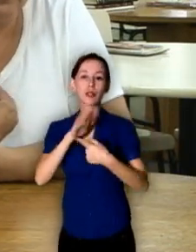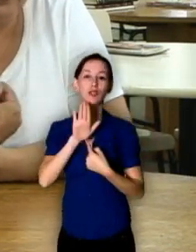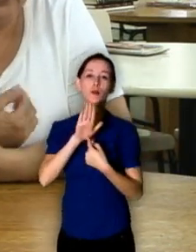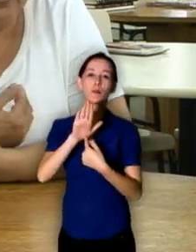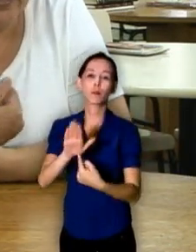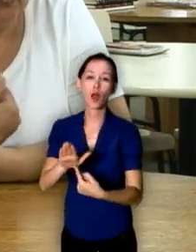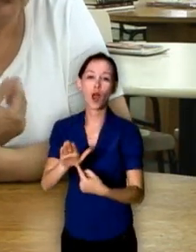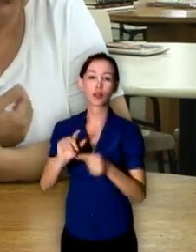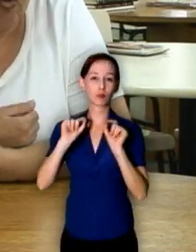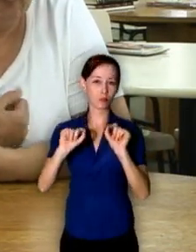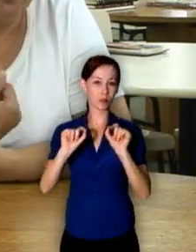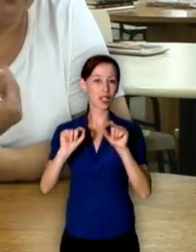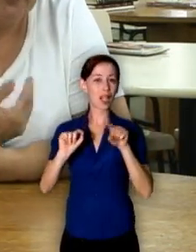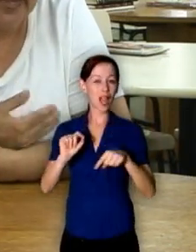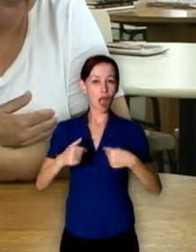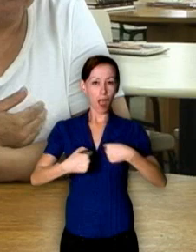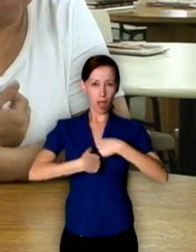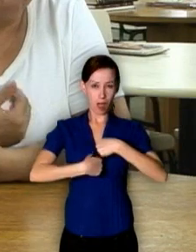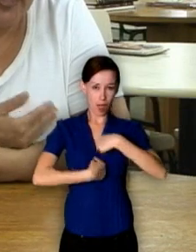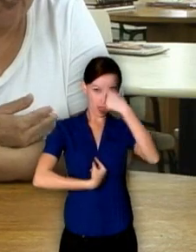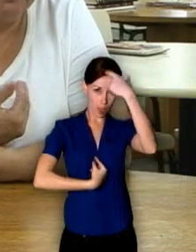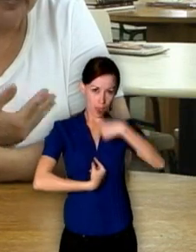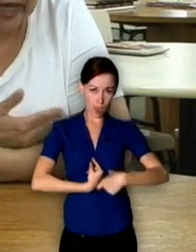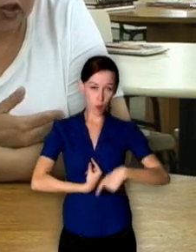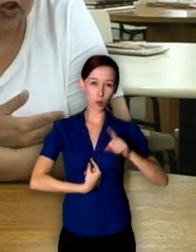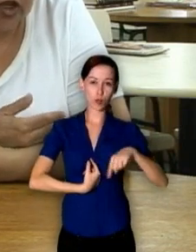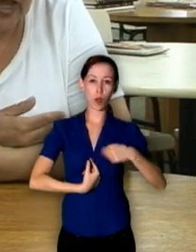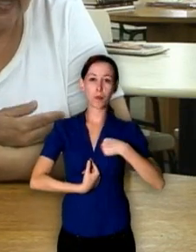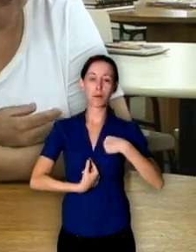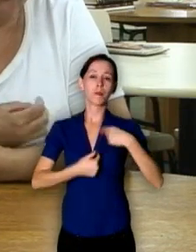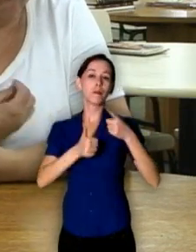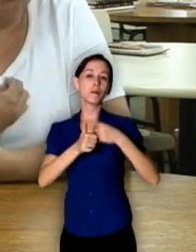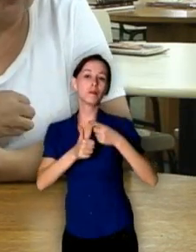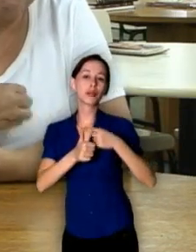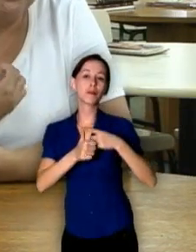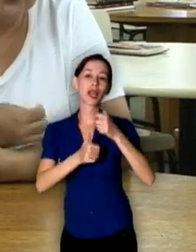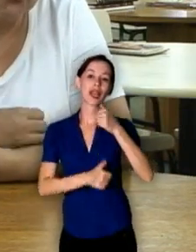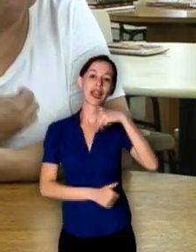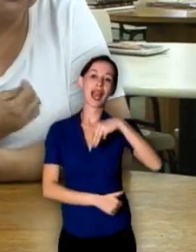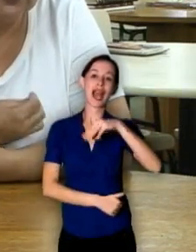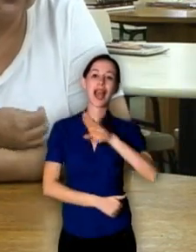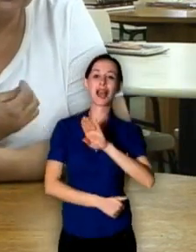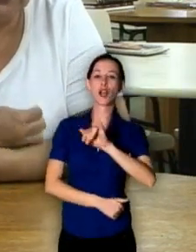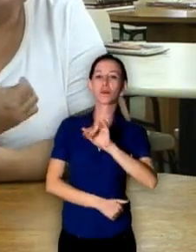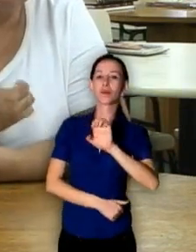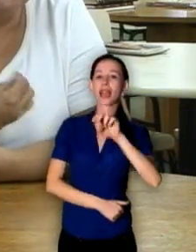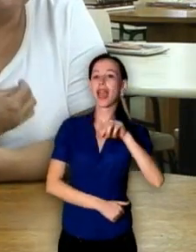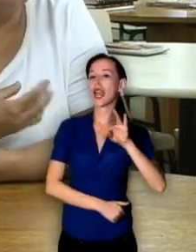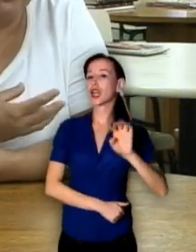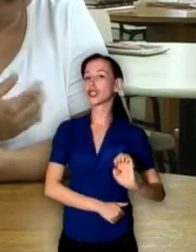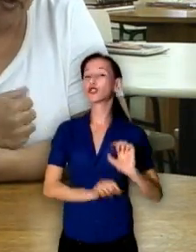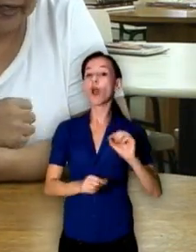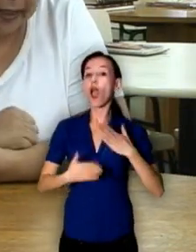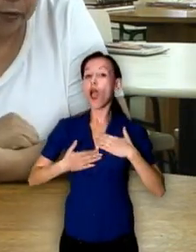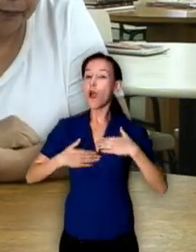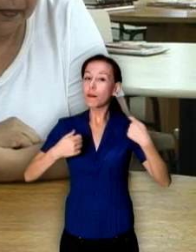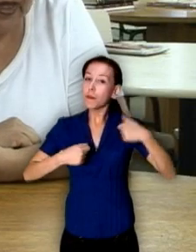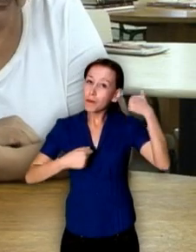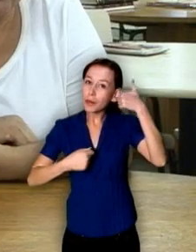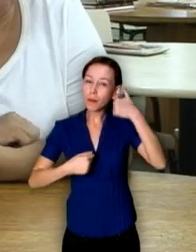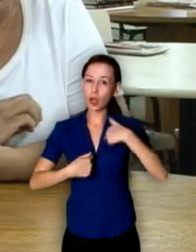que eu sou o meu primeiro meio ambiente. Eu sou o ambiente que precisa ser primeiramente